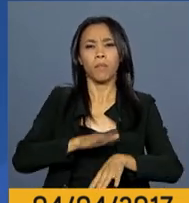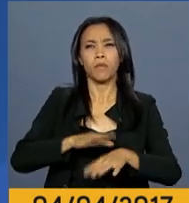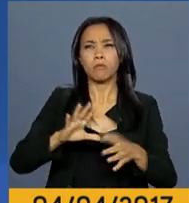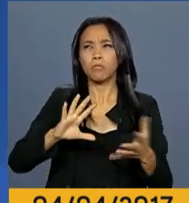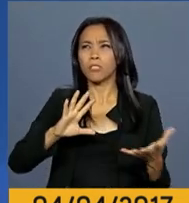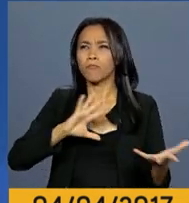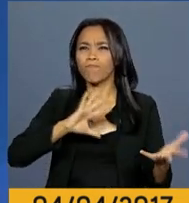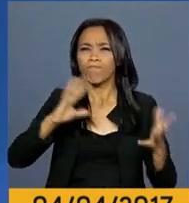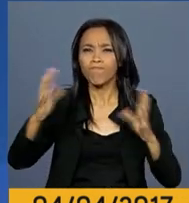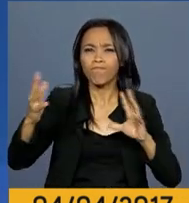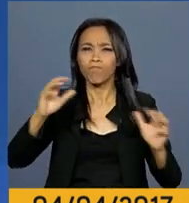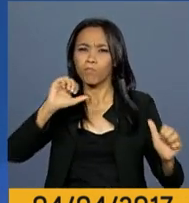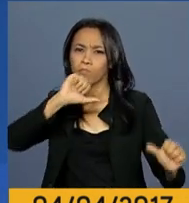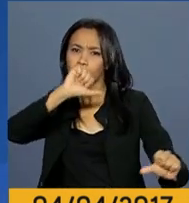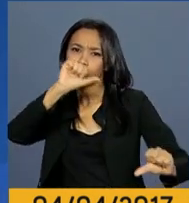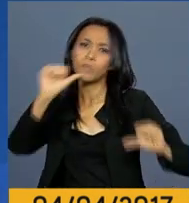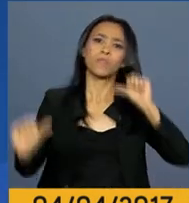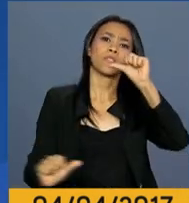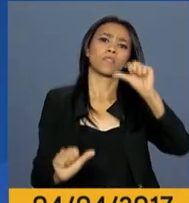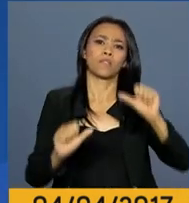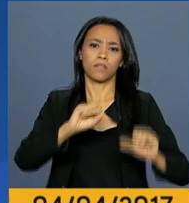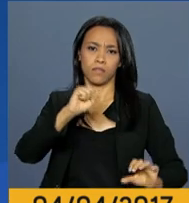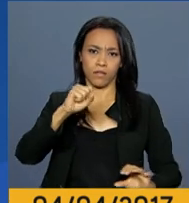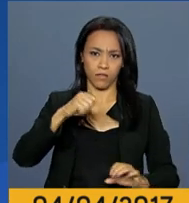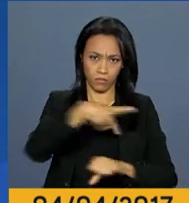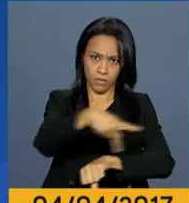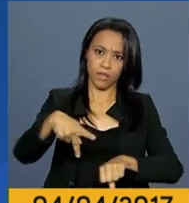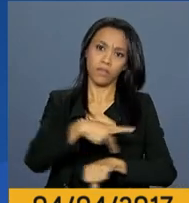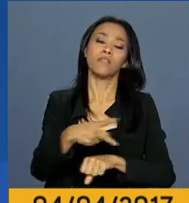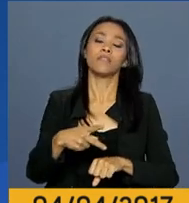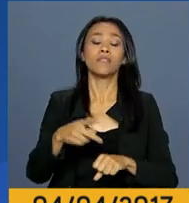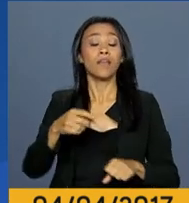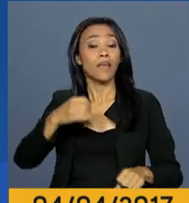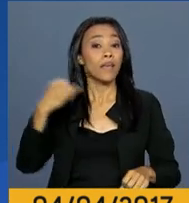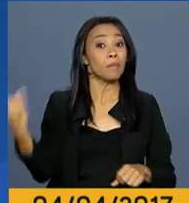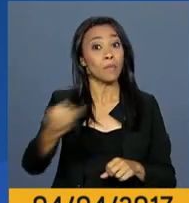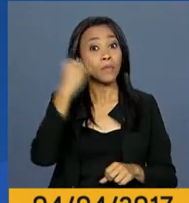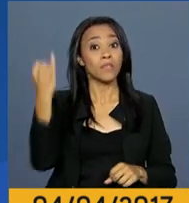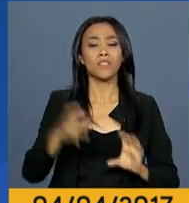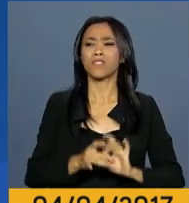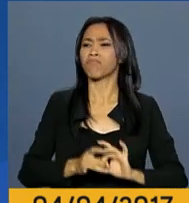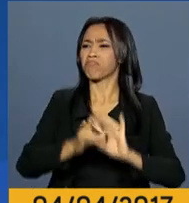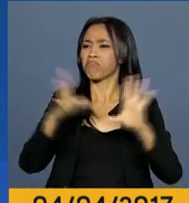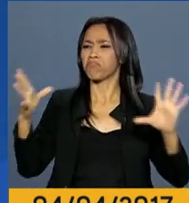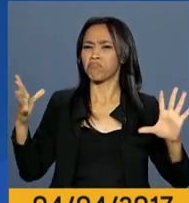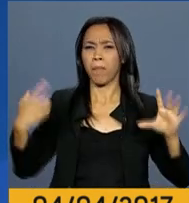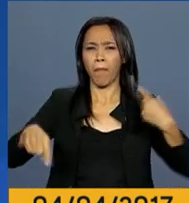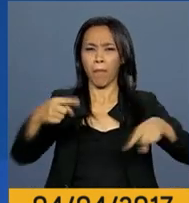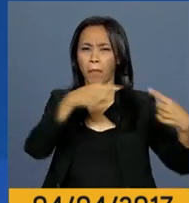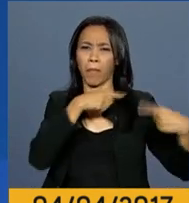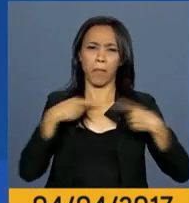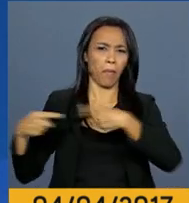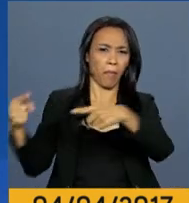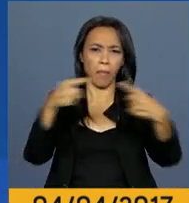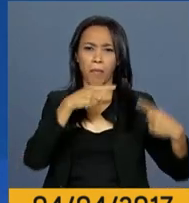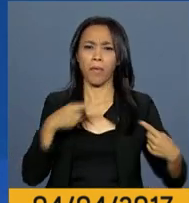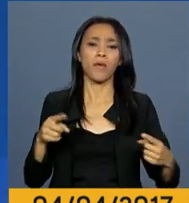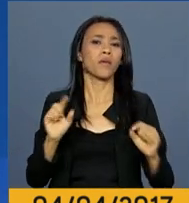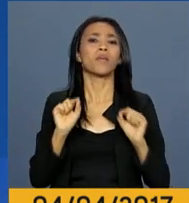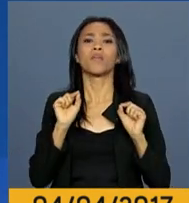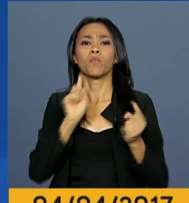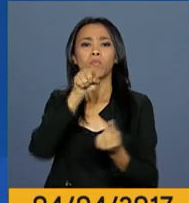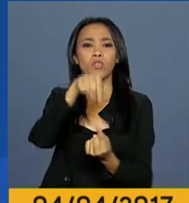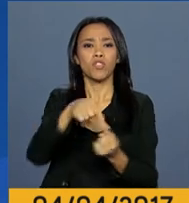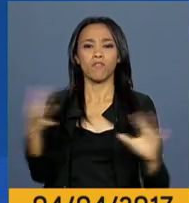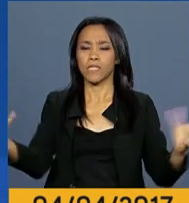país, é fundamental contarmos com debates livres, que primam pela